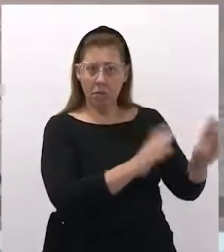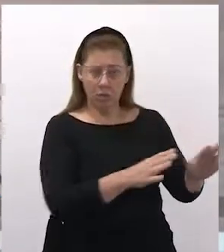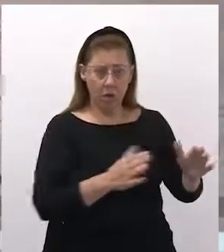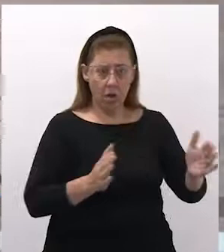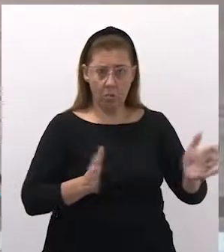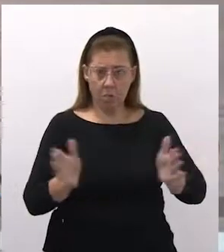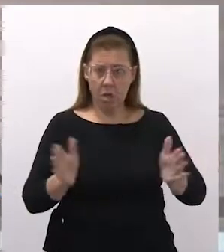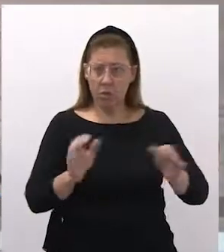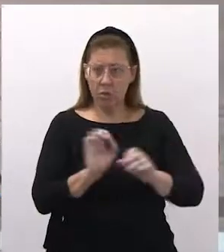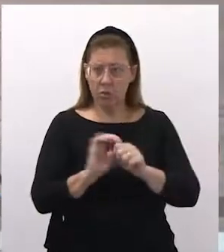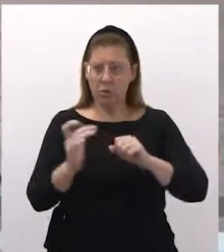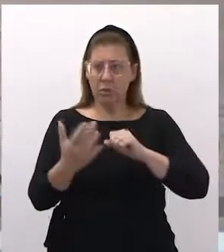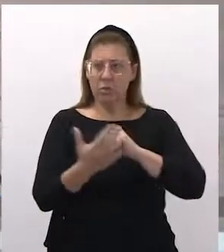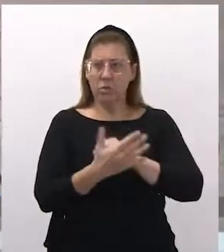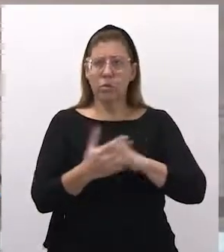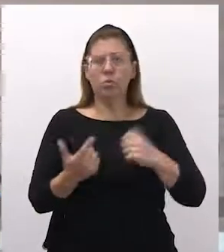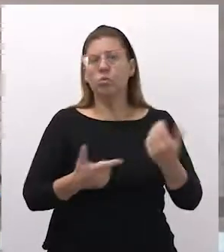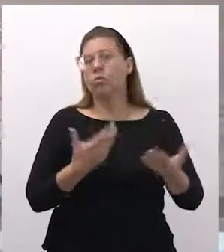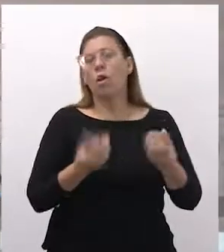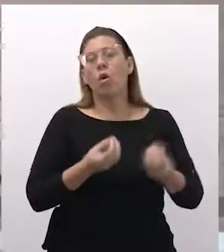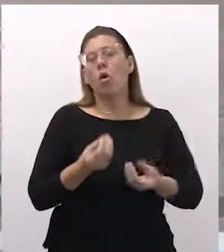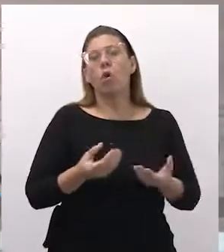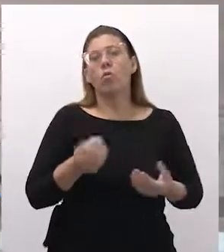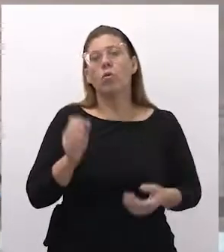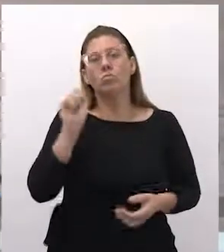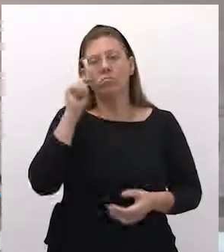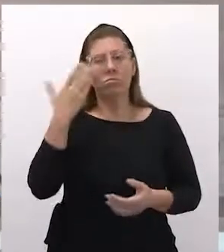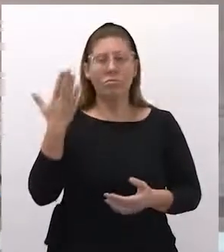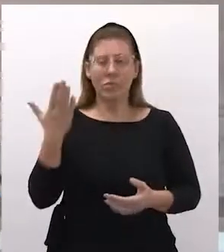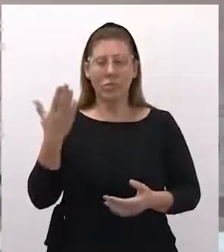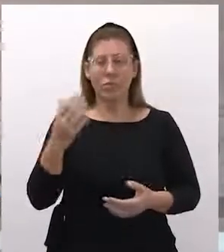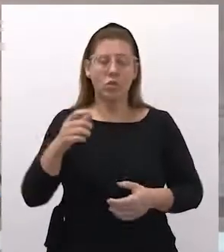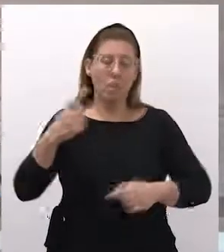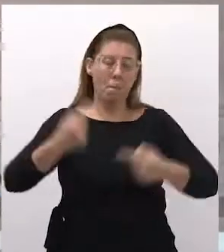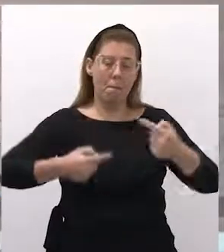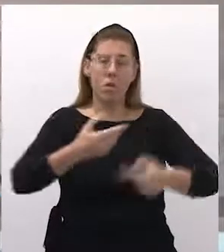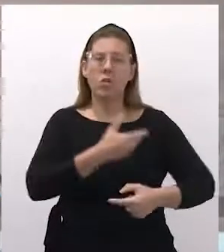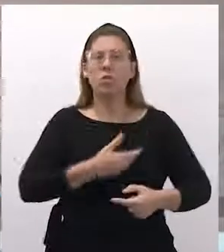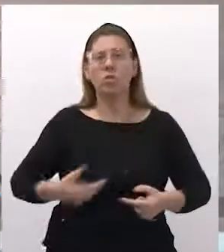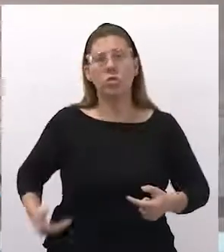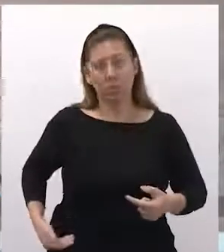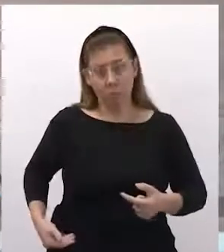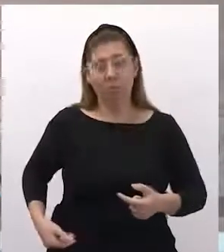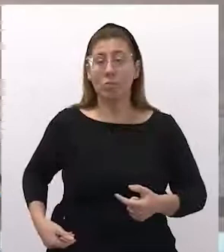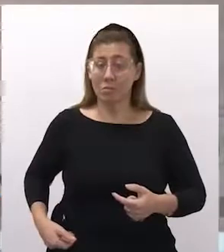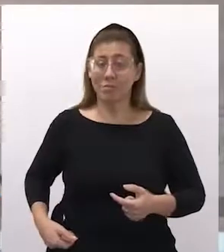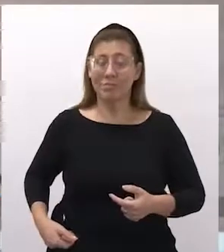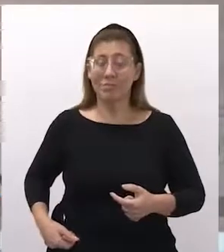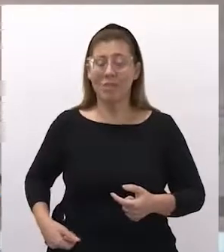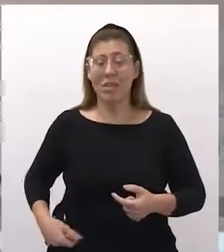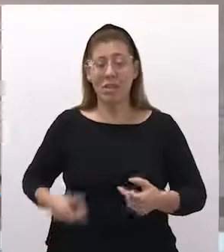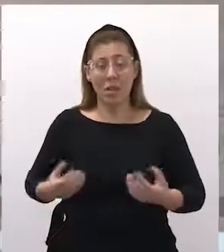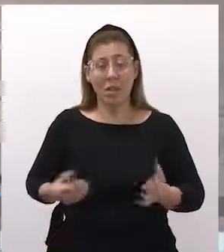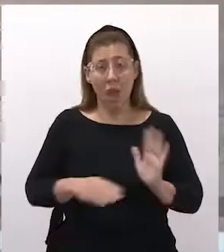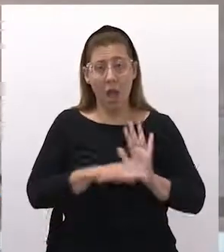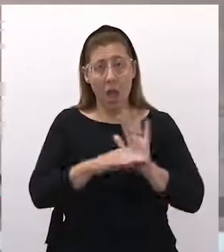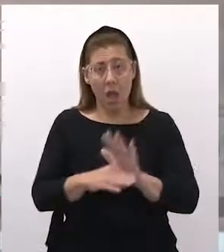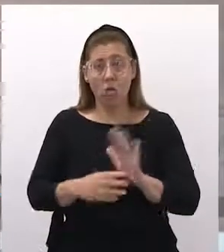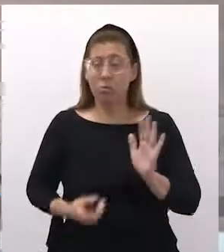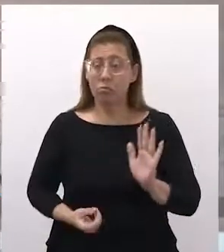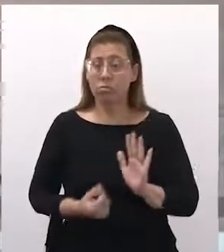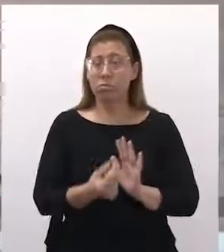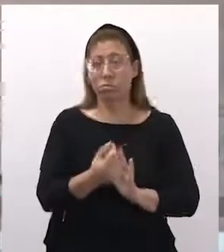de pandemia, não tem outra solução que não a política pública de acesso à renda dessas famílias. Sem